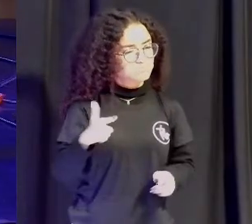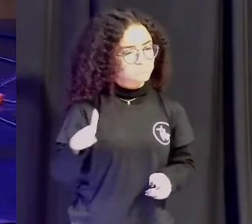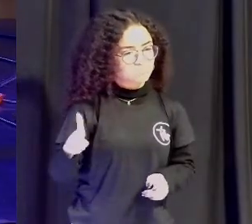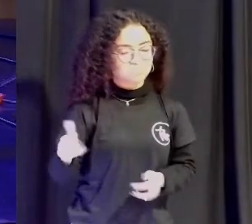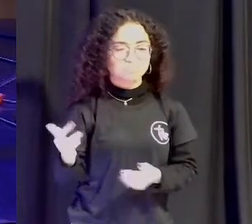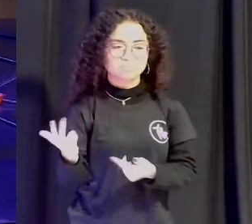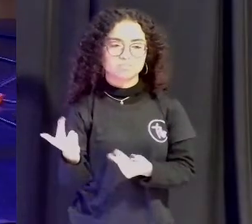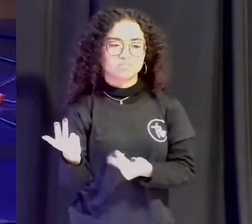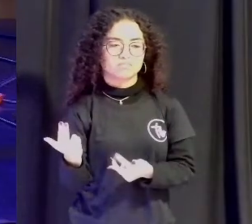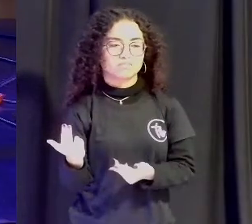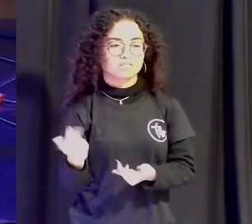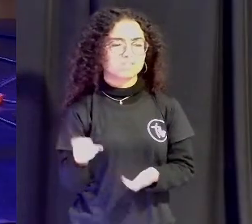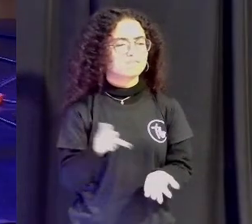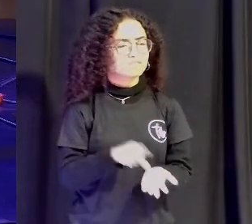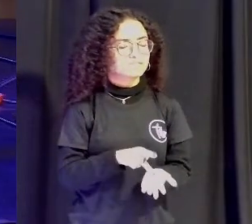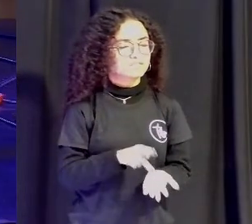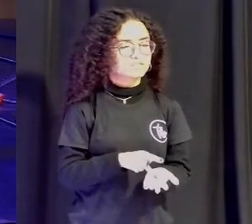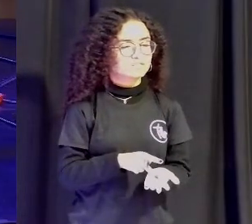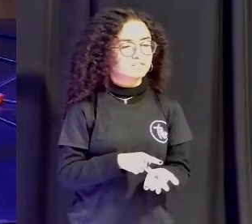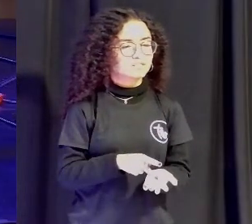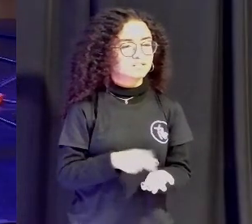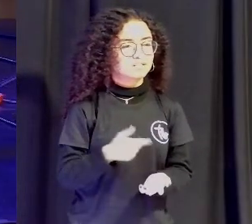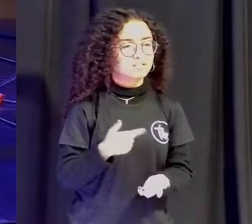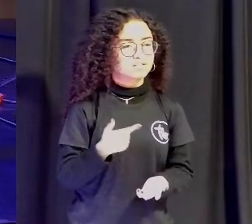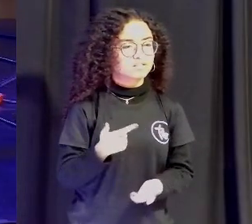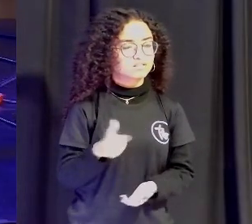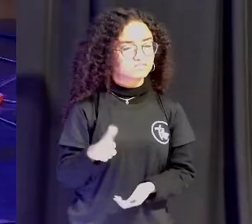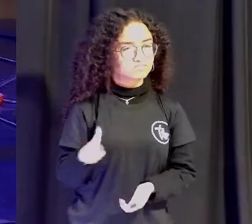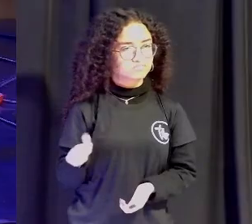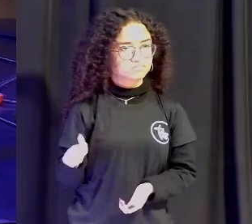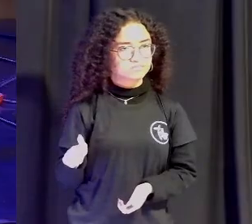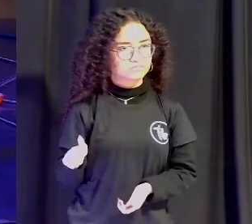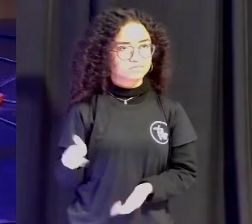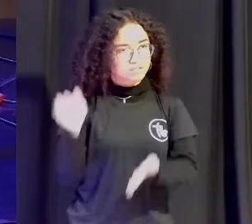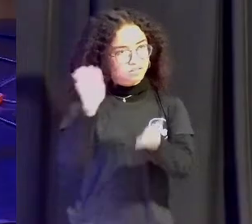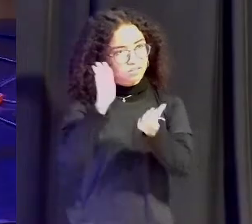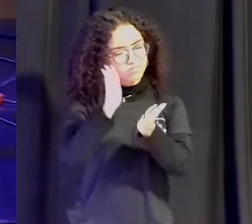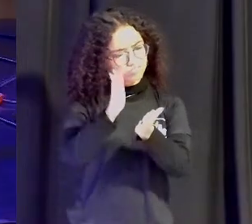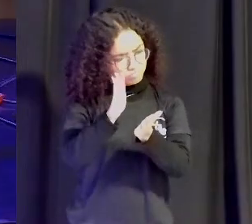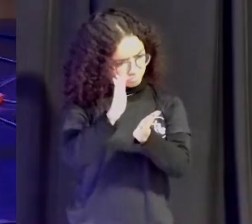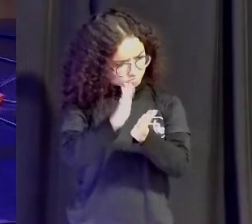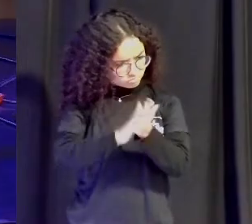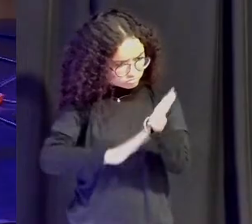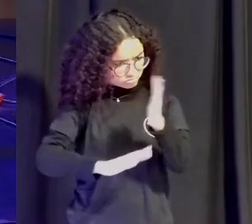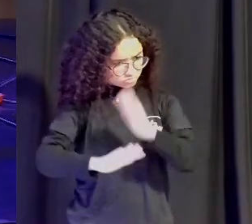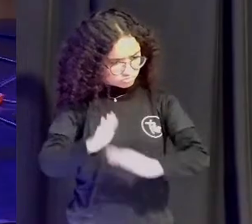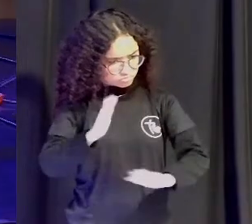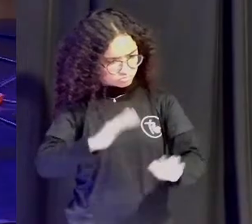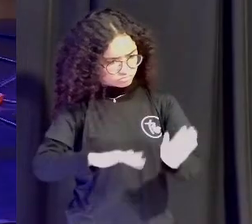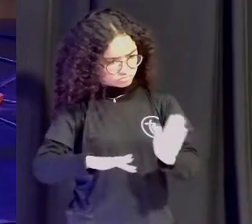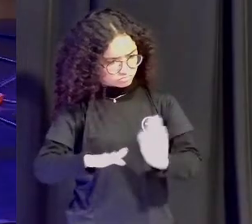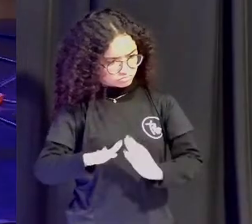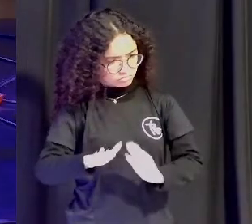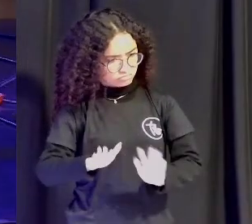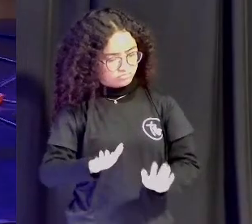que verdadeiramente não há outro a ser adorado, a ser